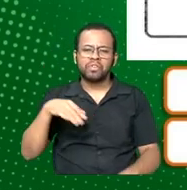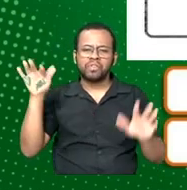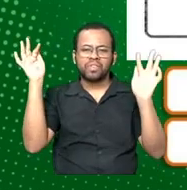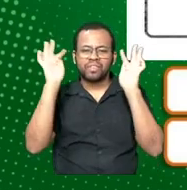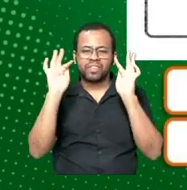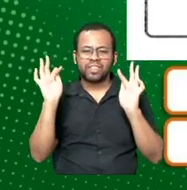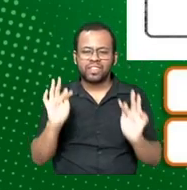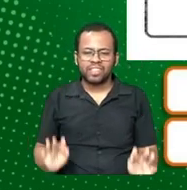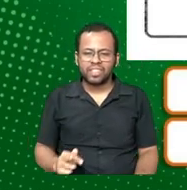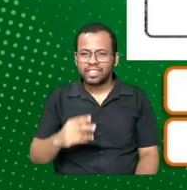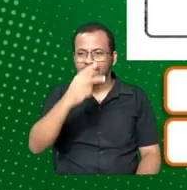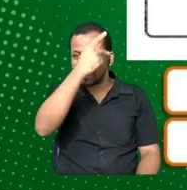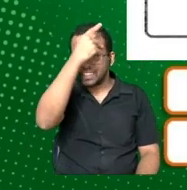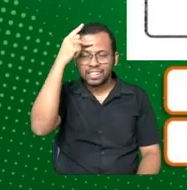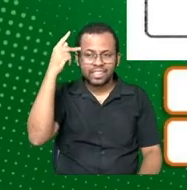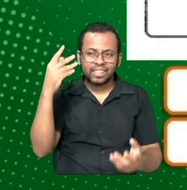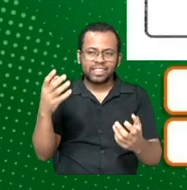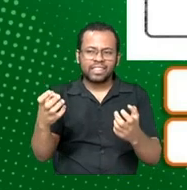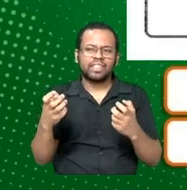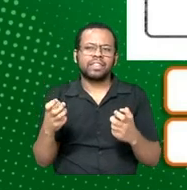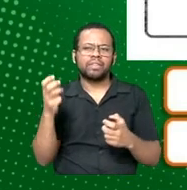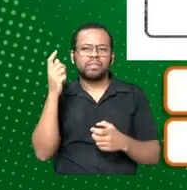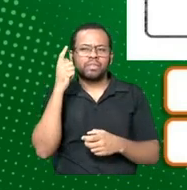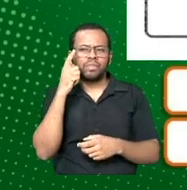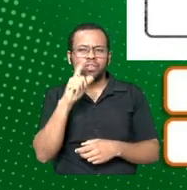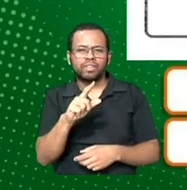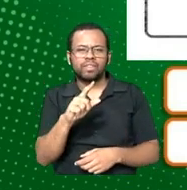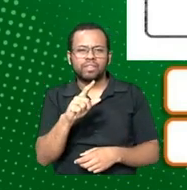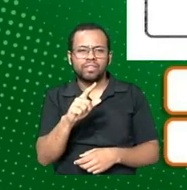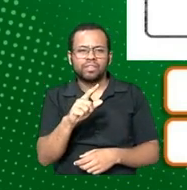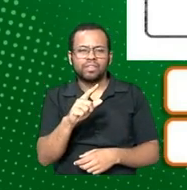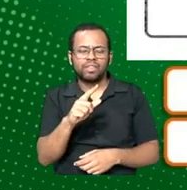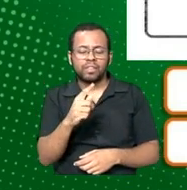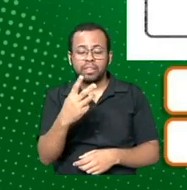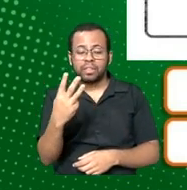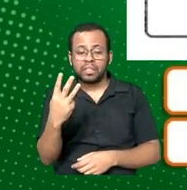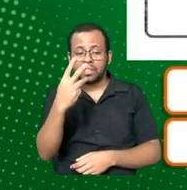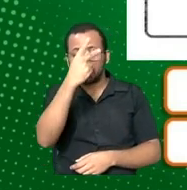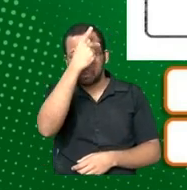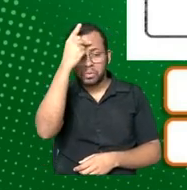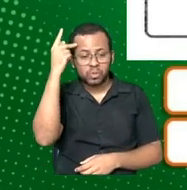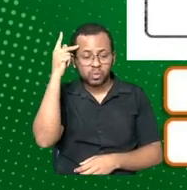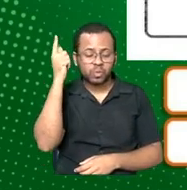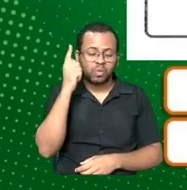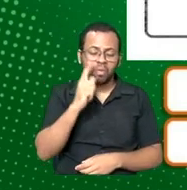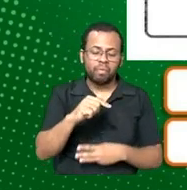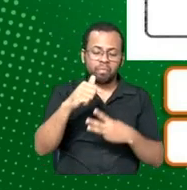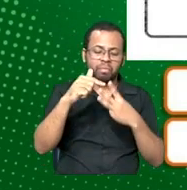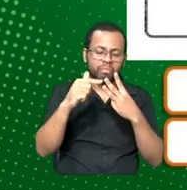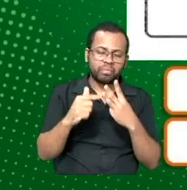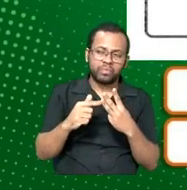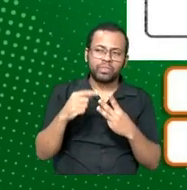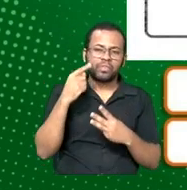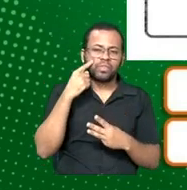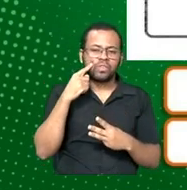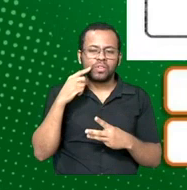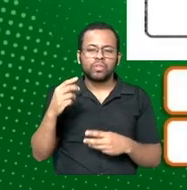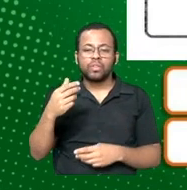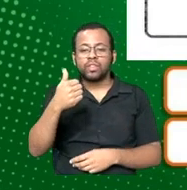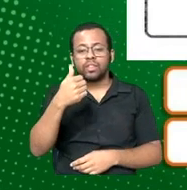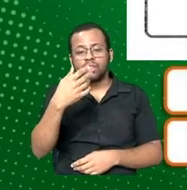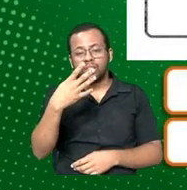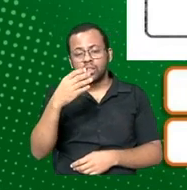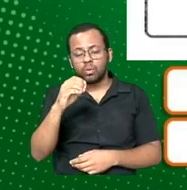querendo muita disputa acabou tendo aí uma trinca né um trio de contemplados Pois é minha gente o valor do apartamento